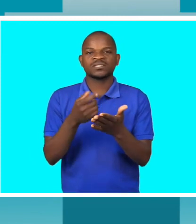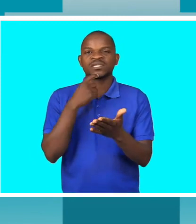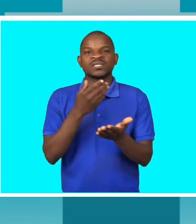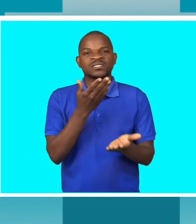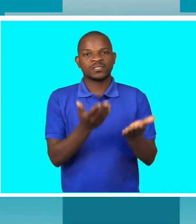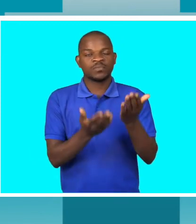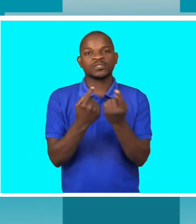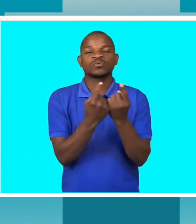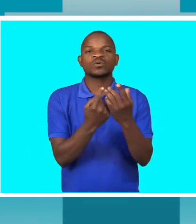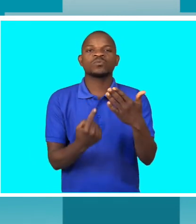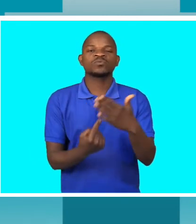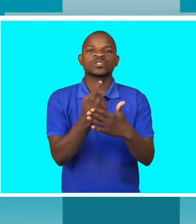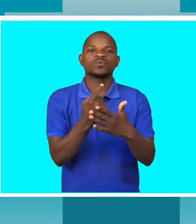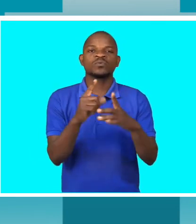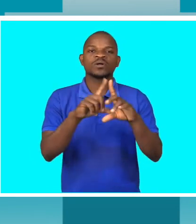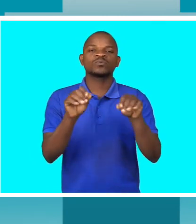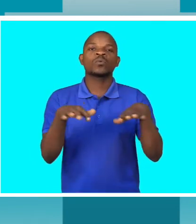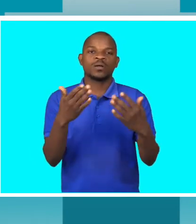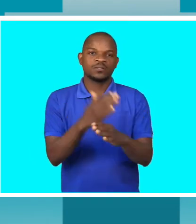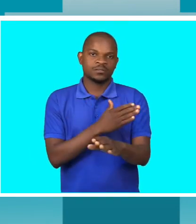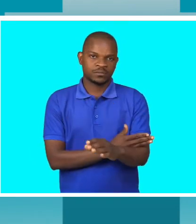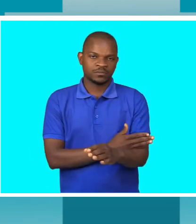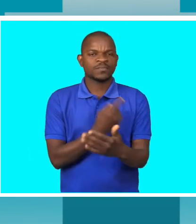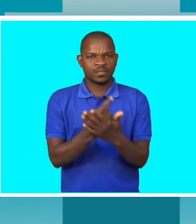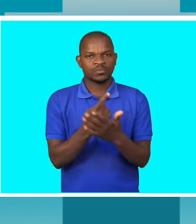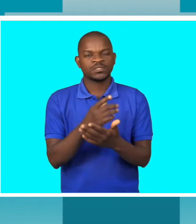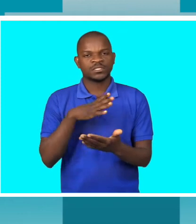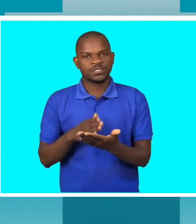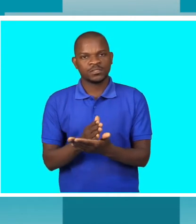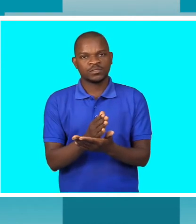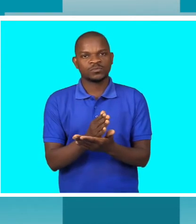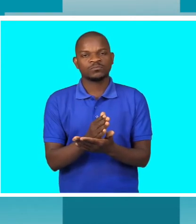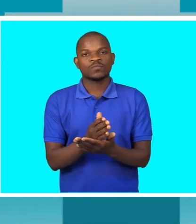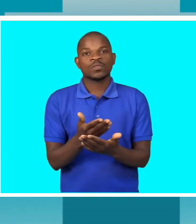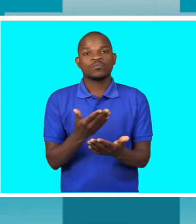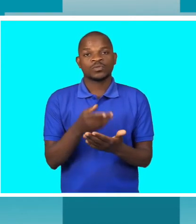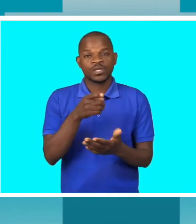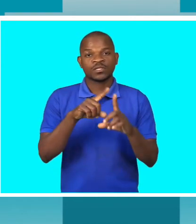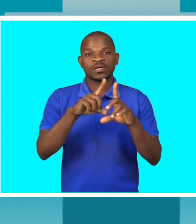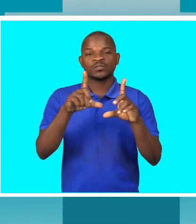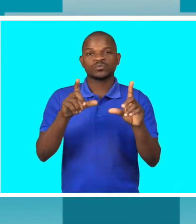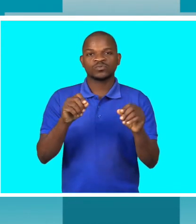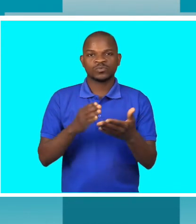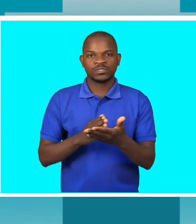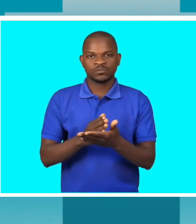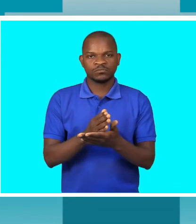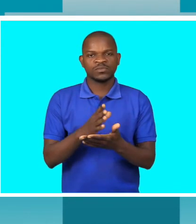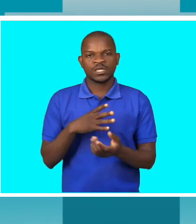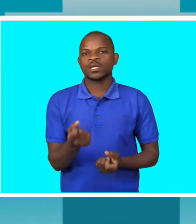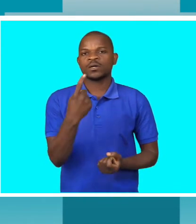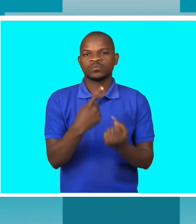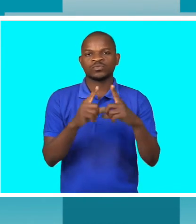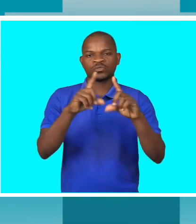que se retirem todos a servo de direitos que têm. Há aquilo que nós chamamos de esfera